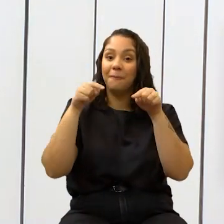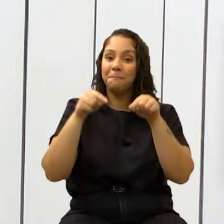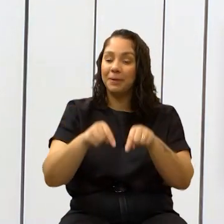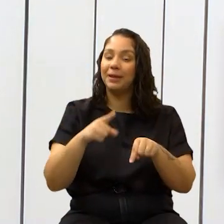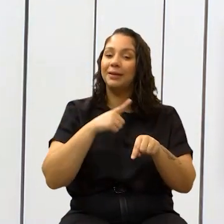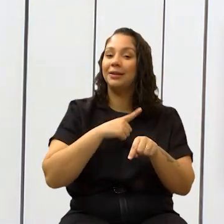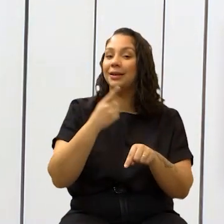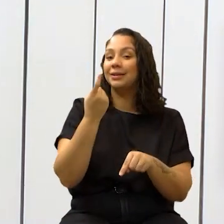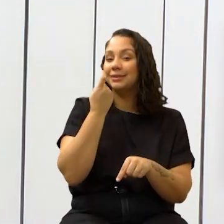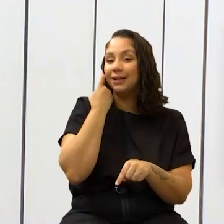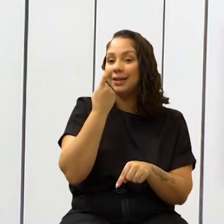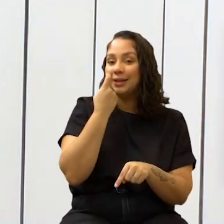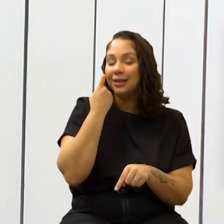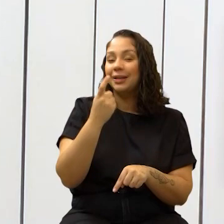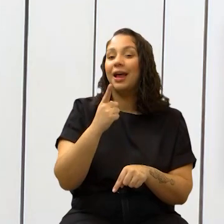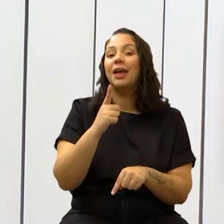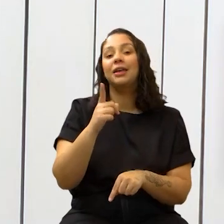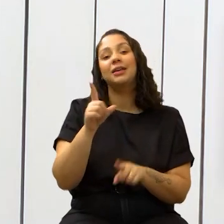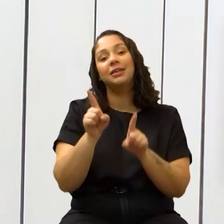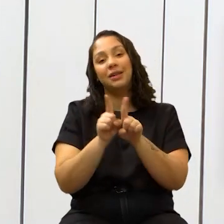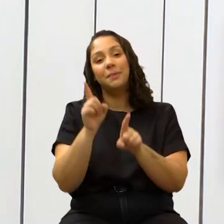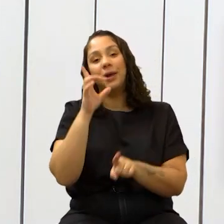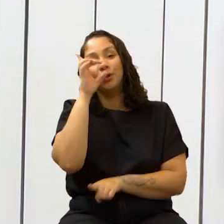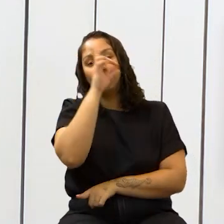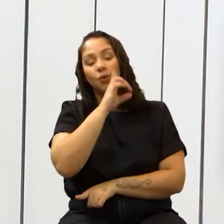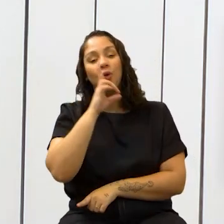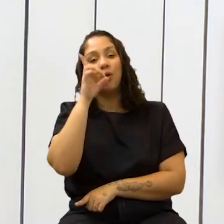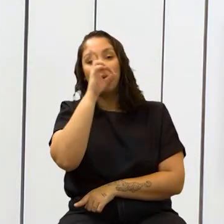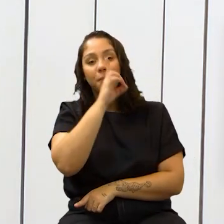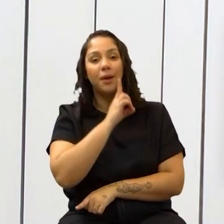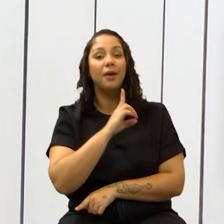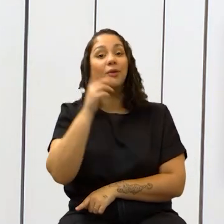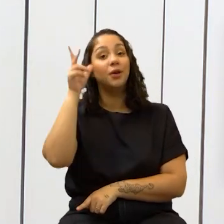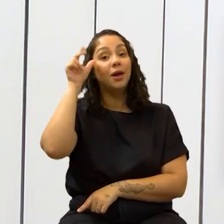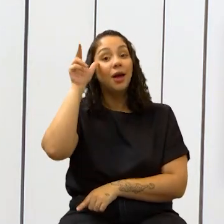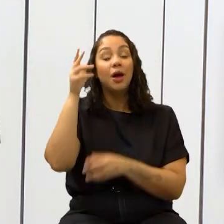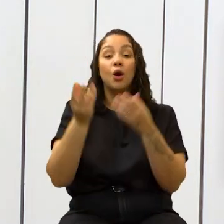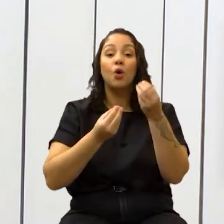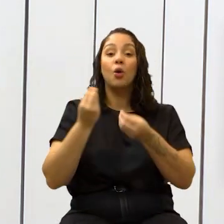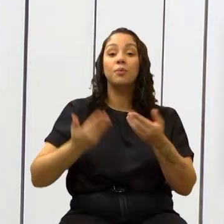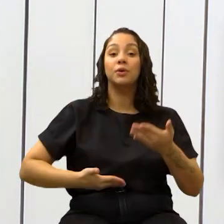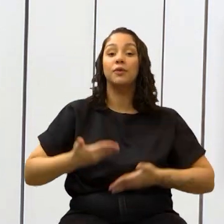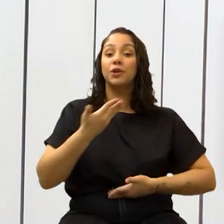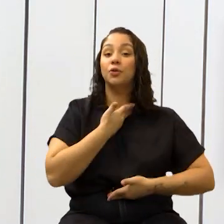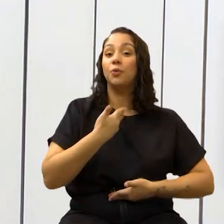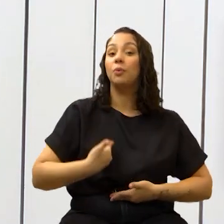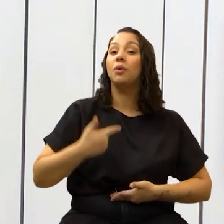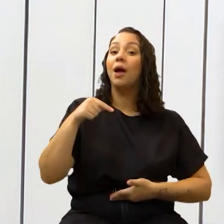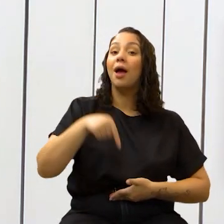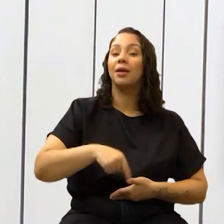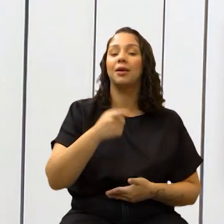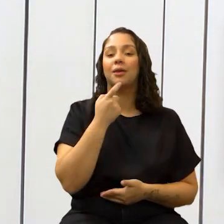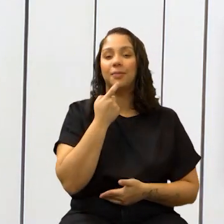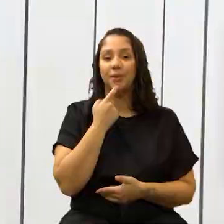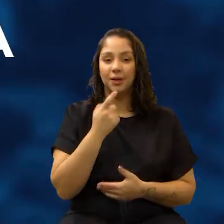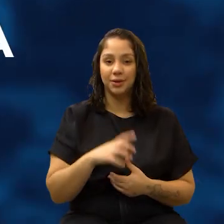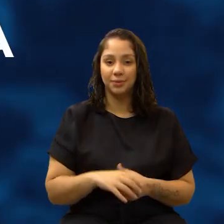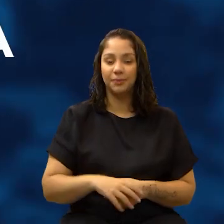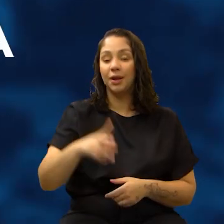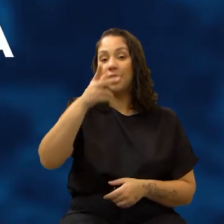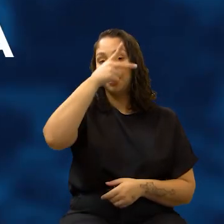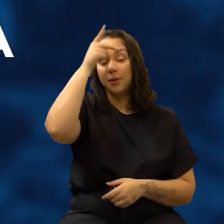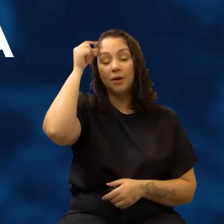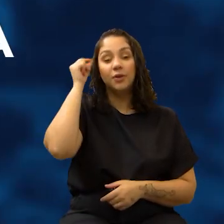Como a gente tem aí Sexta-feira da Paixão, Domingo de Páscoa, confira como fica os serviços públicos aqui em Campinas.